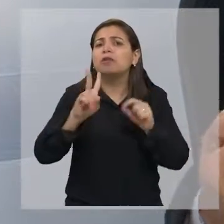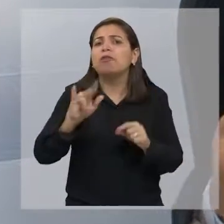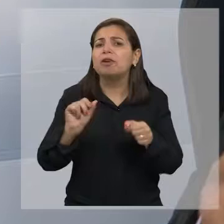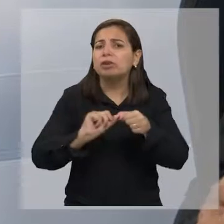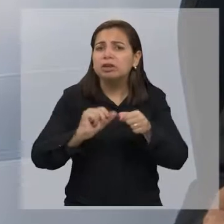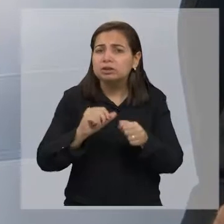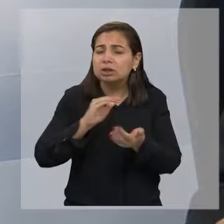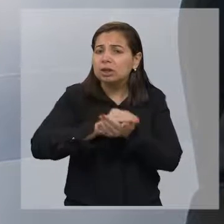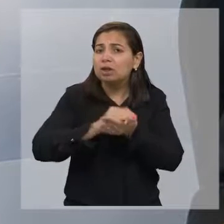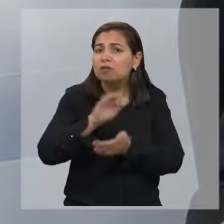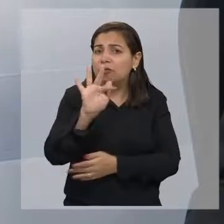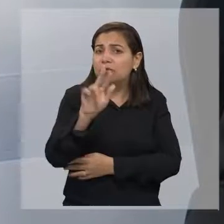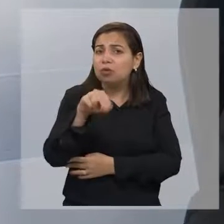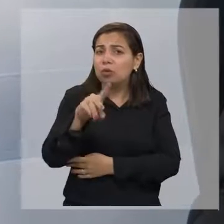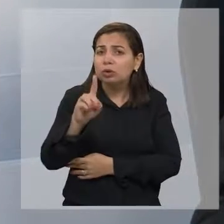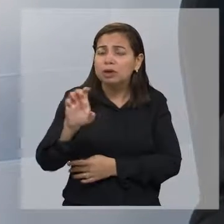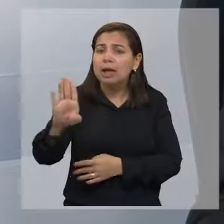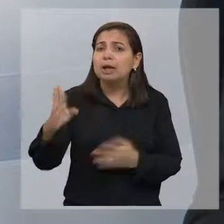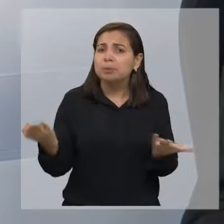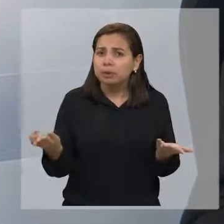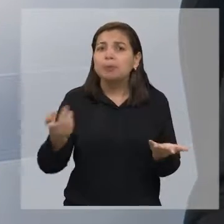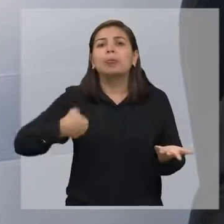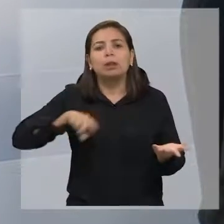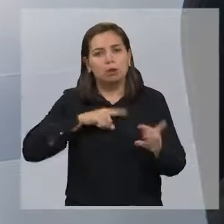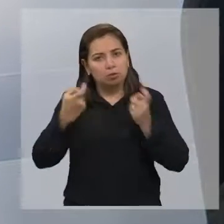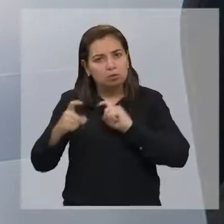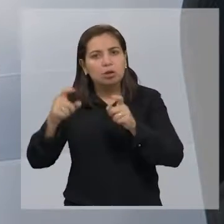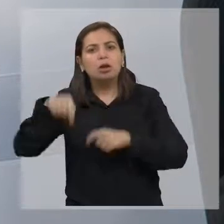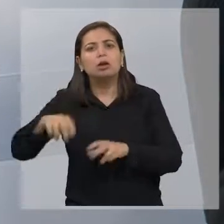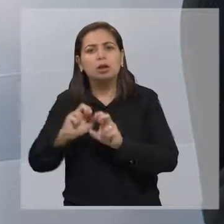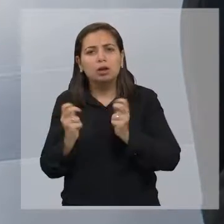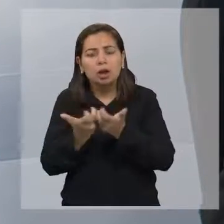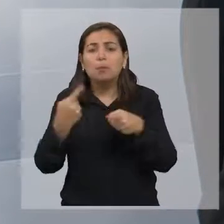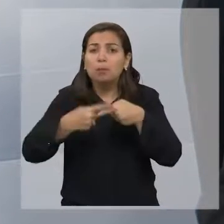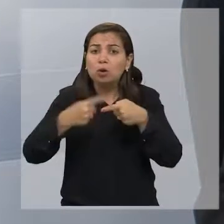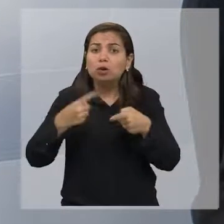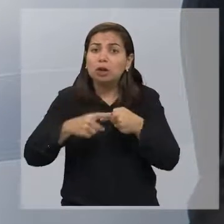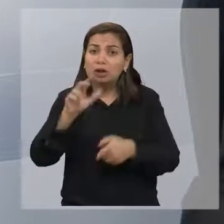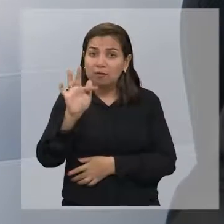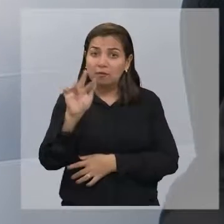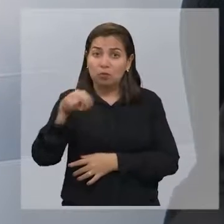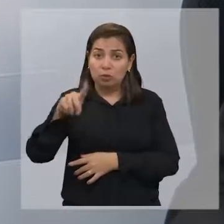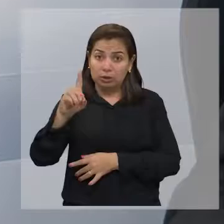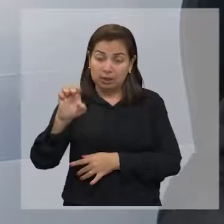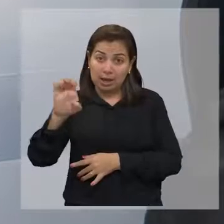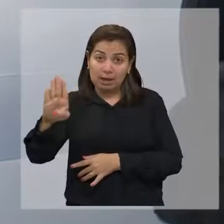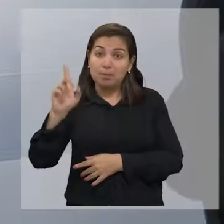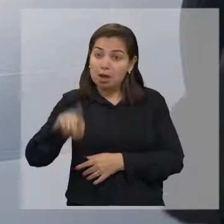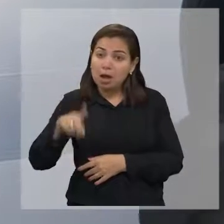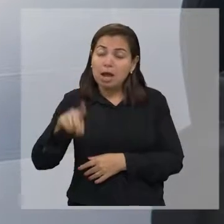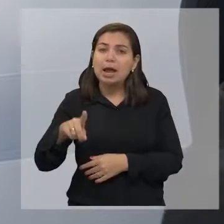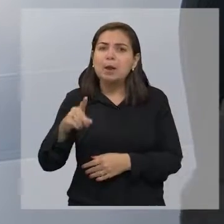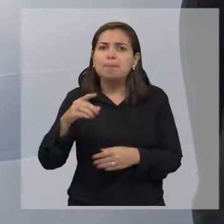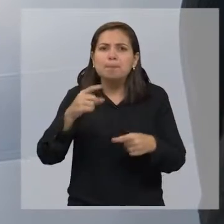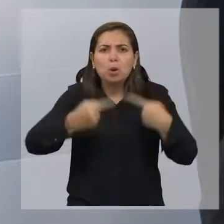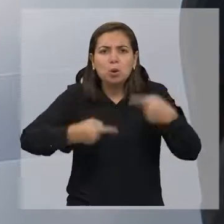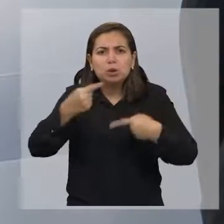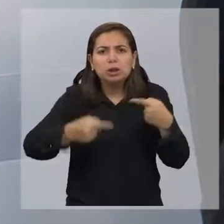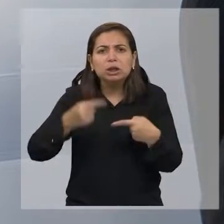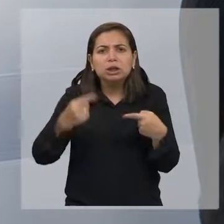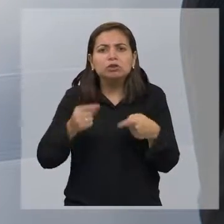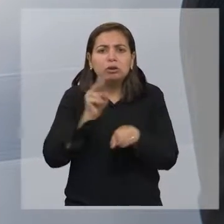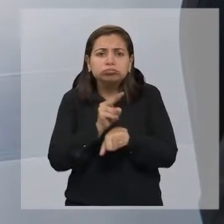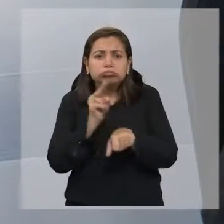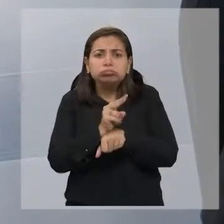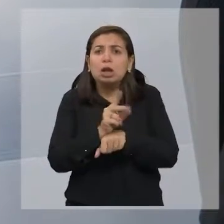tem defendido na Comissão de Educação da Câmara Municipal, que o Fundeb deve deixar de ser uma política circunstancial e tem que se tornar uma política